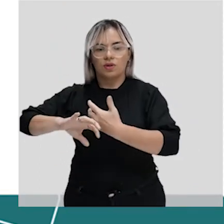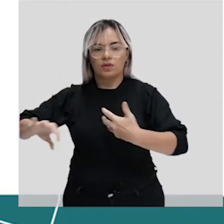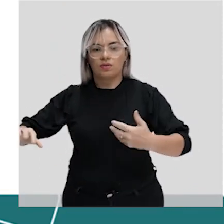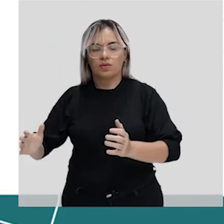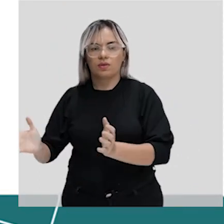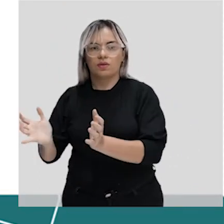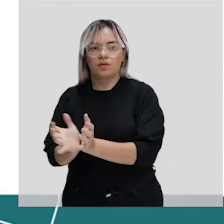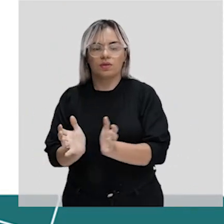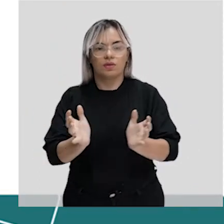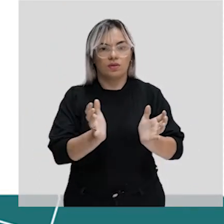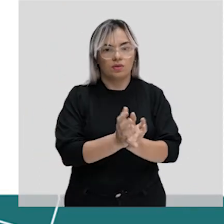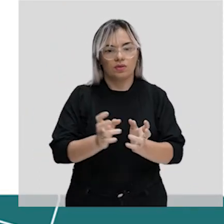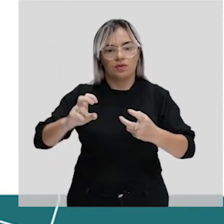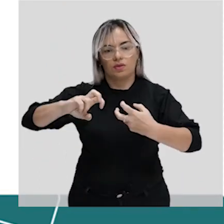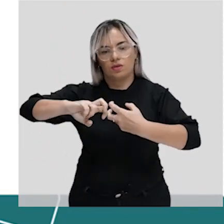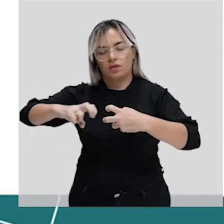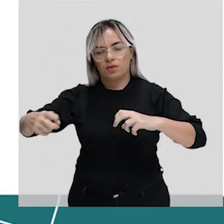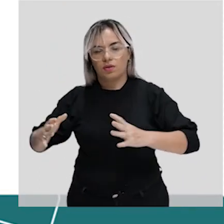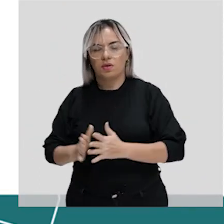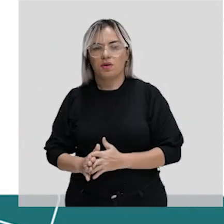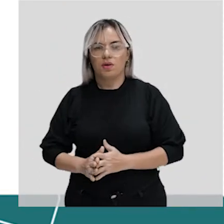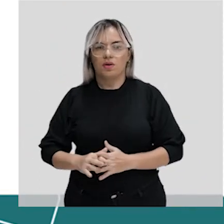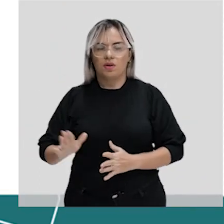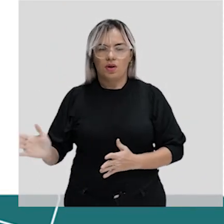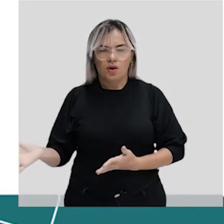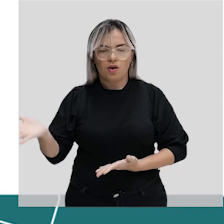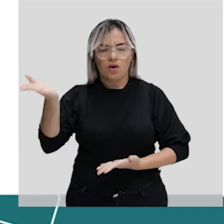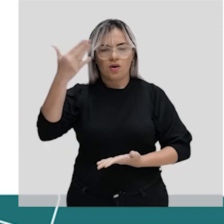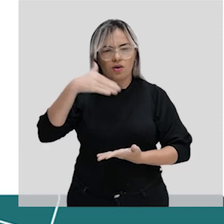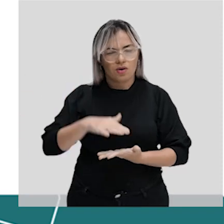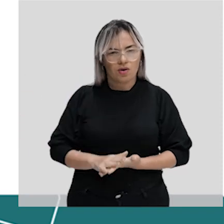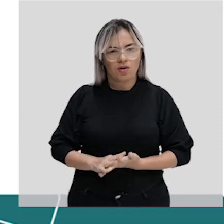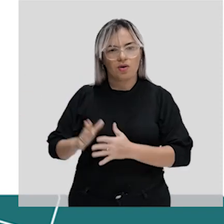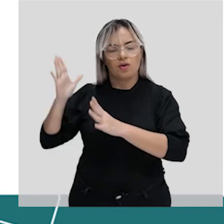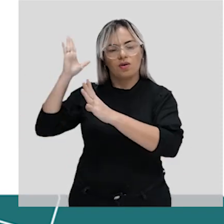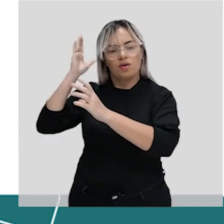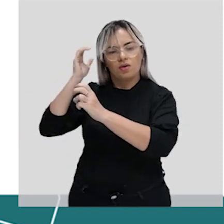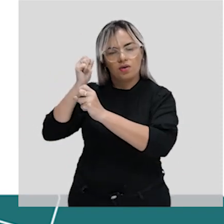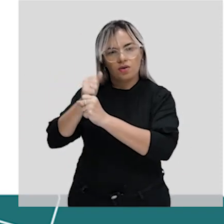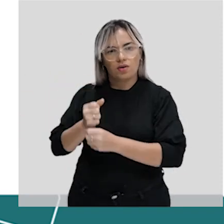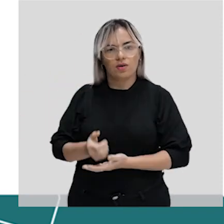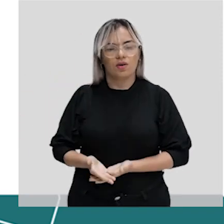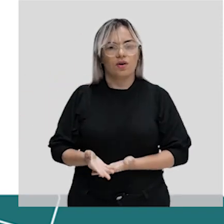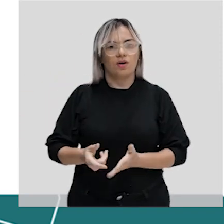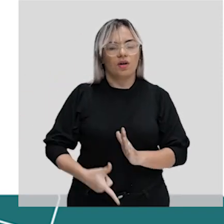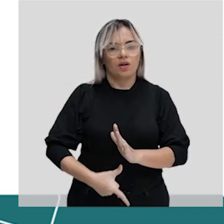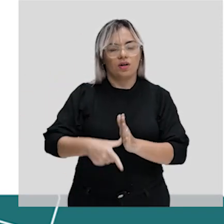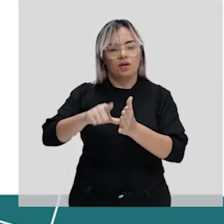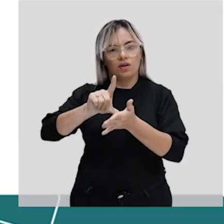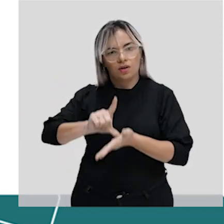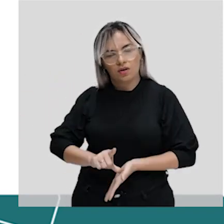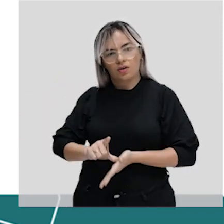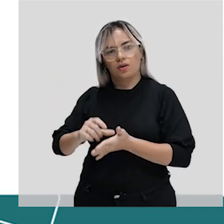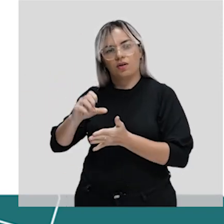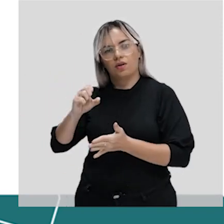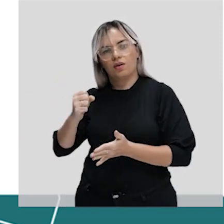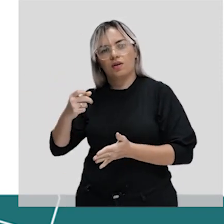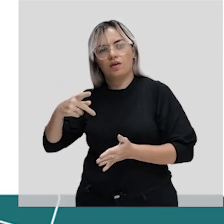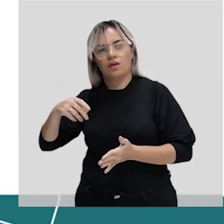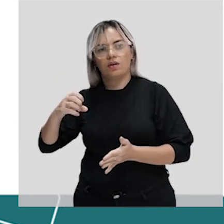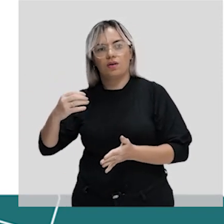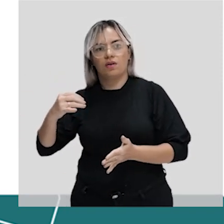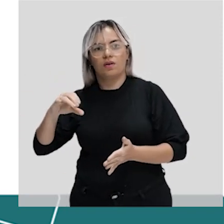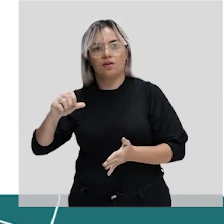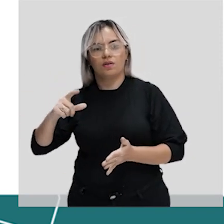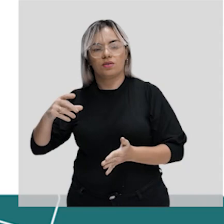reprodutivo, eu convido a você a dar uma revisada na aula sobre especiação, que é formação de novas